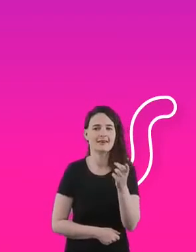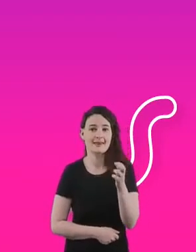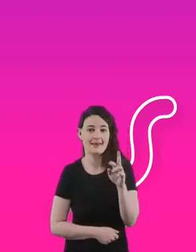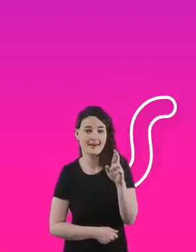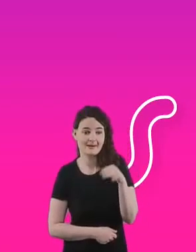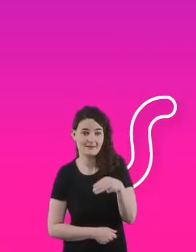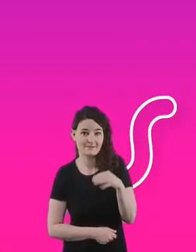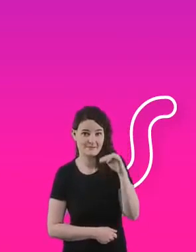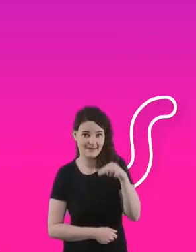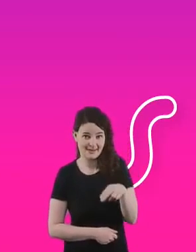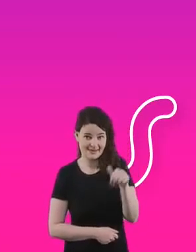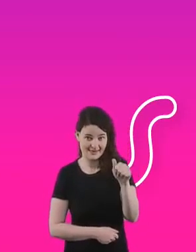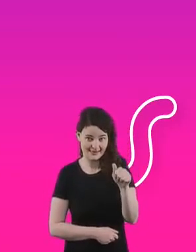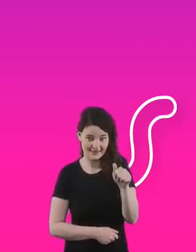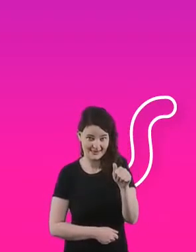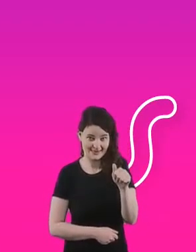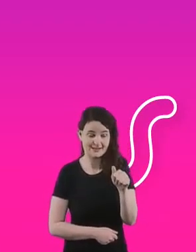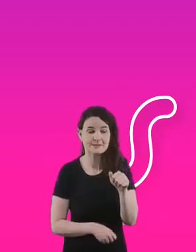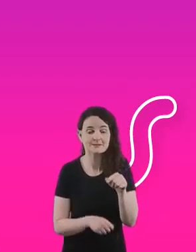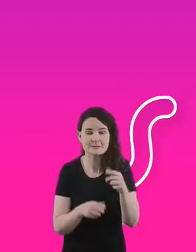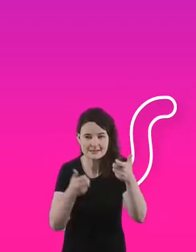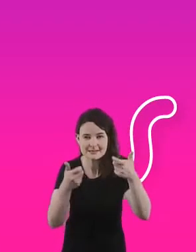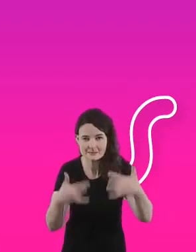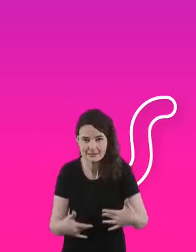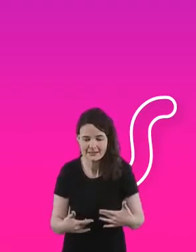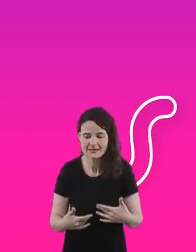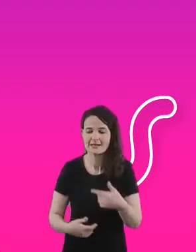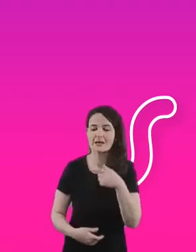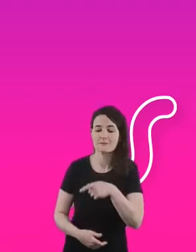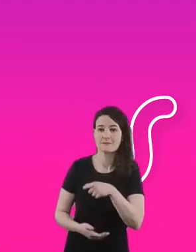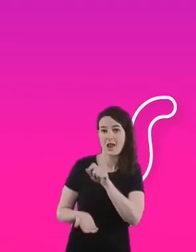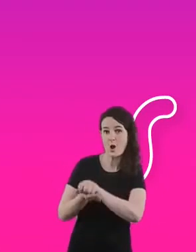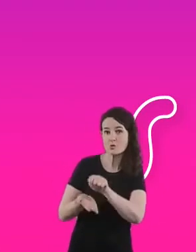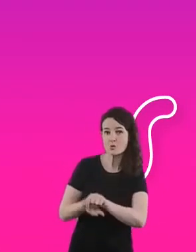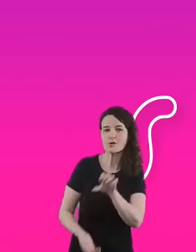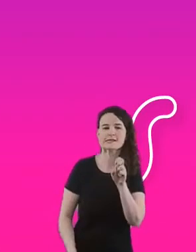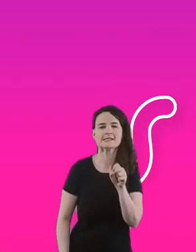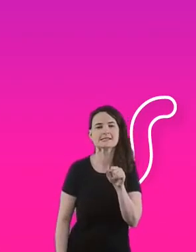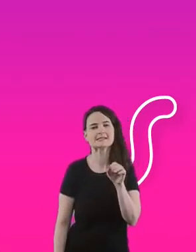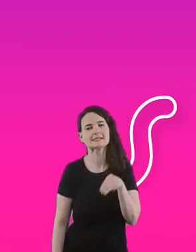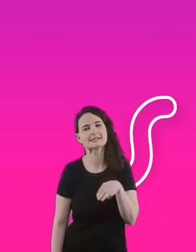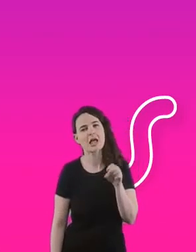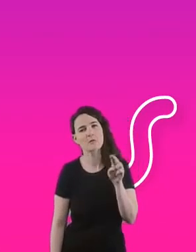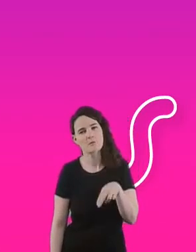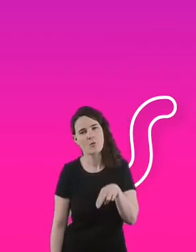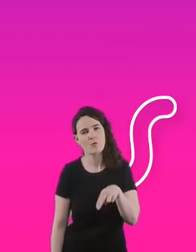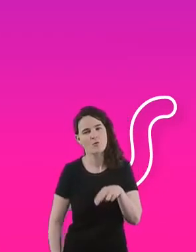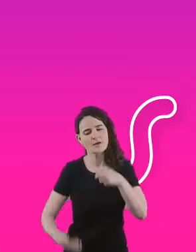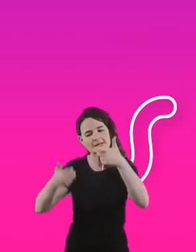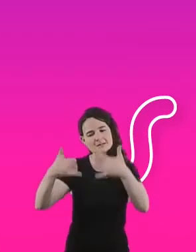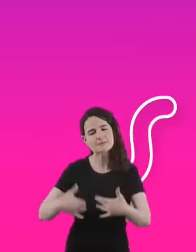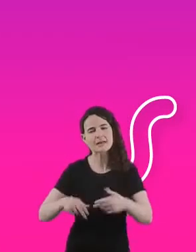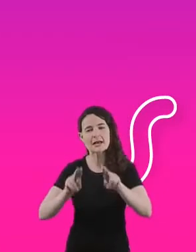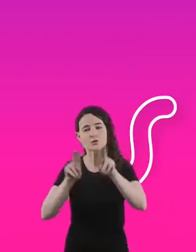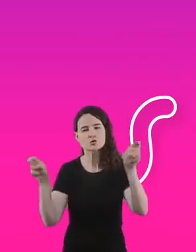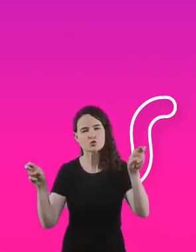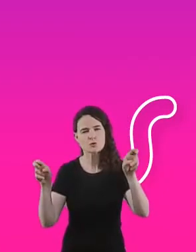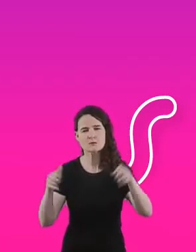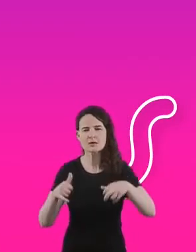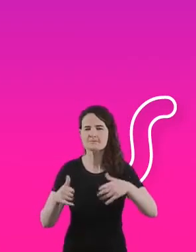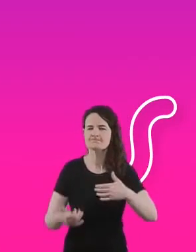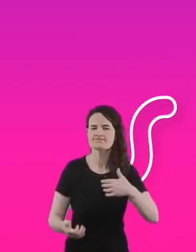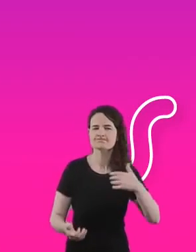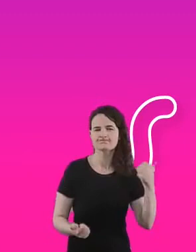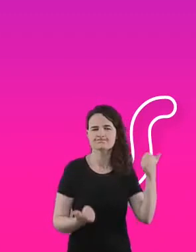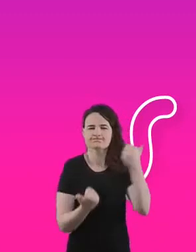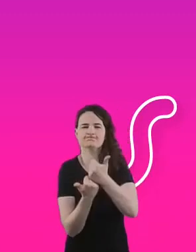que o Saulo Castanho abordou nessa semana no festival o elitismo branco na música e na formação clássica. E como é que você